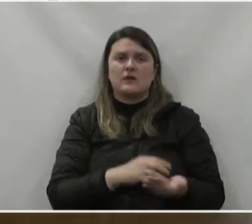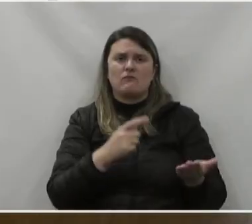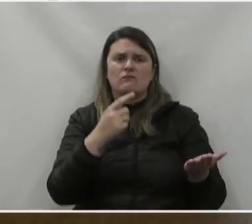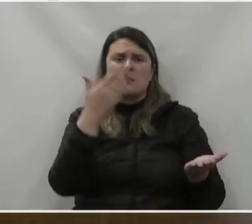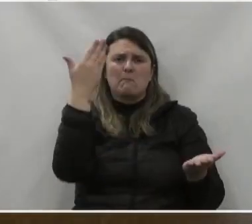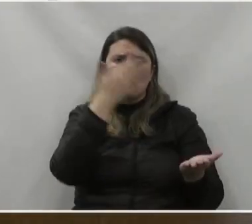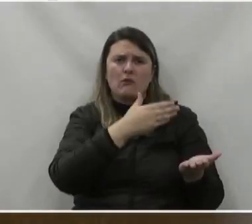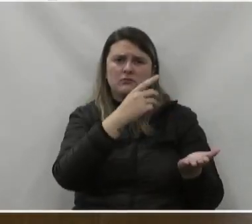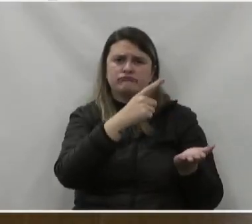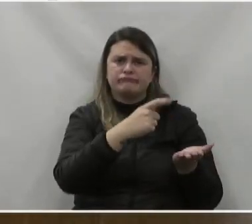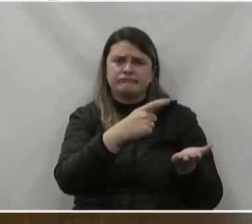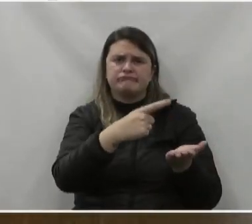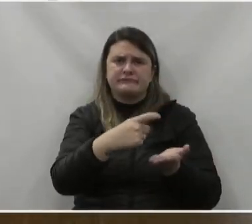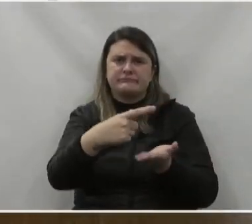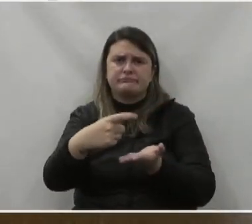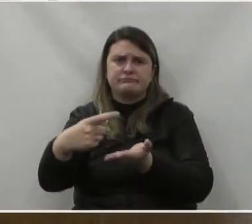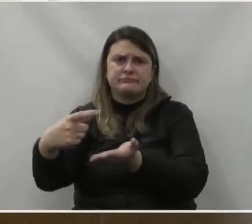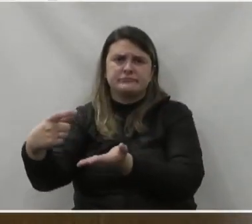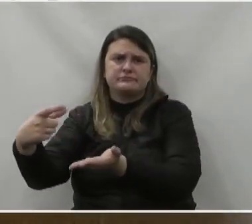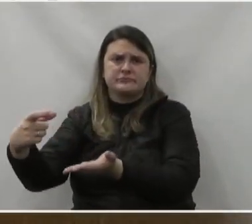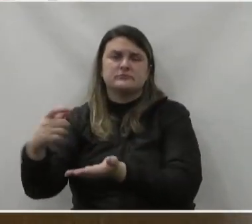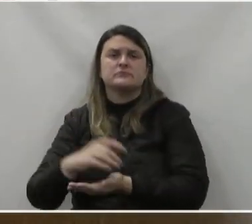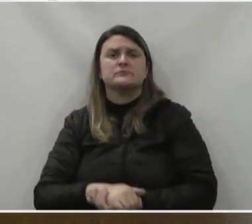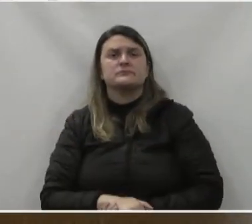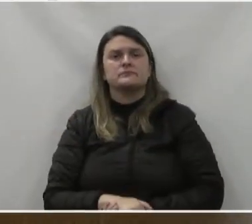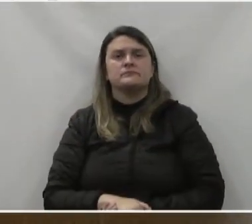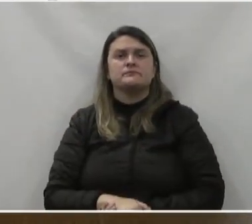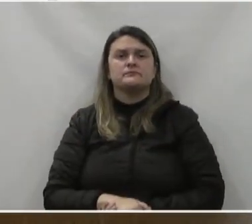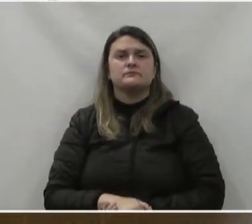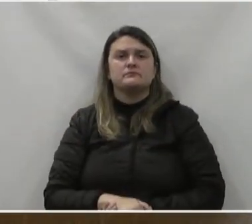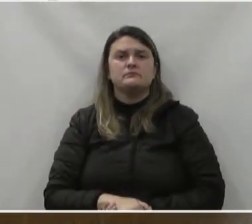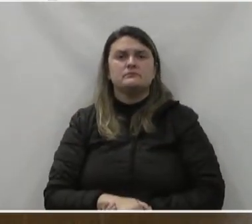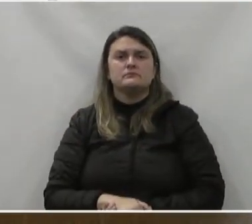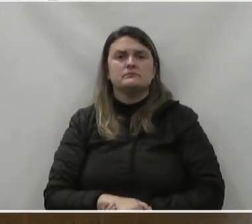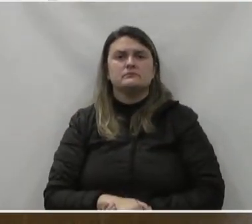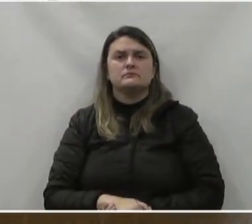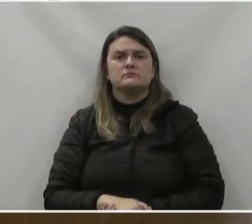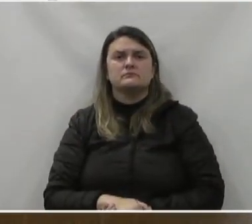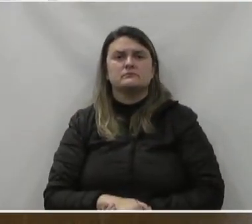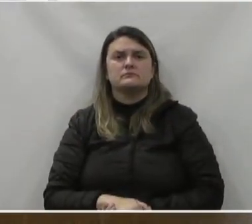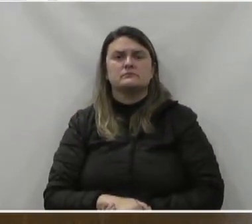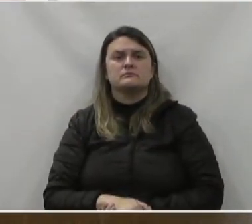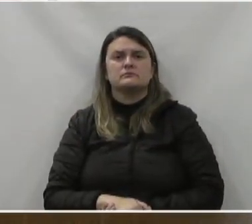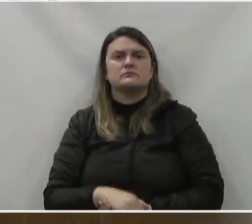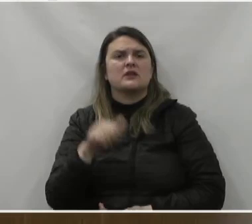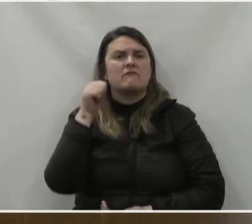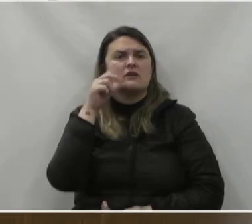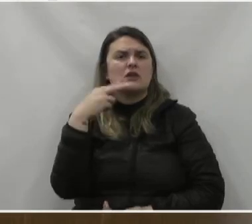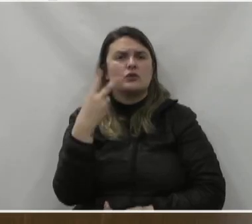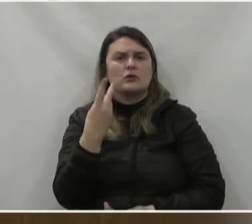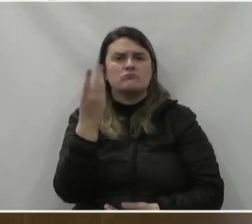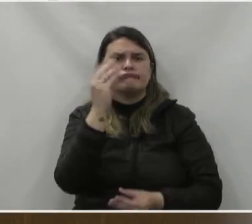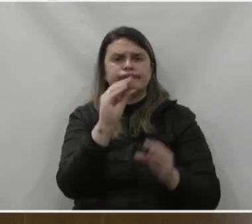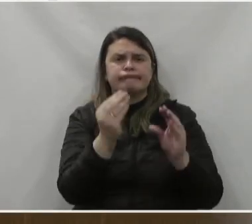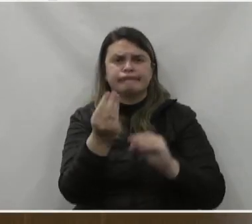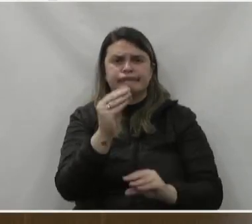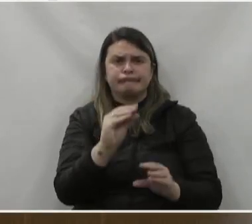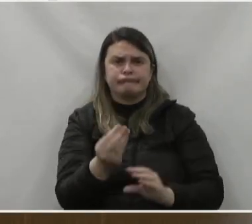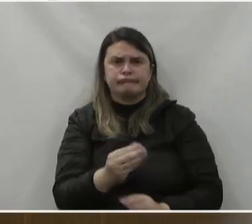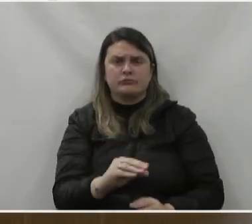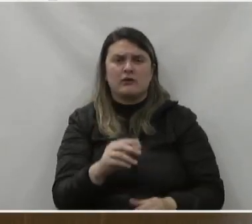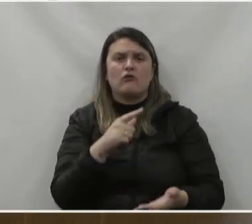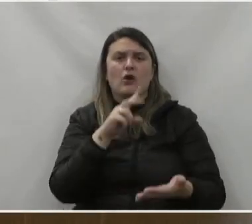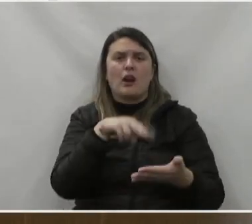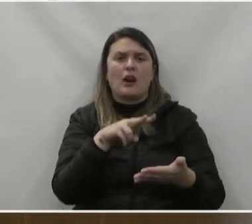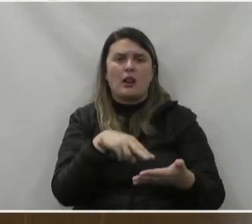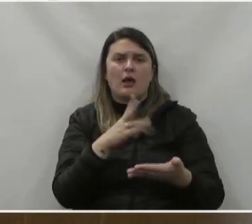prints, vários e vários prints que eu tirei da postagem da vereadora. Que as pessoas falam, só vou ler algumas,